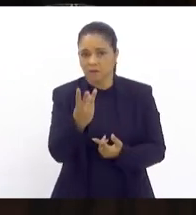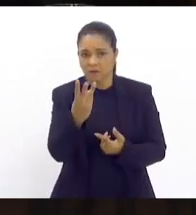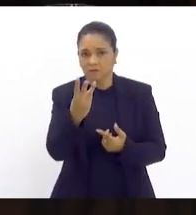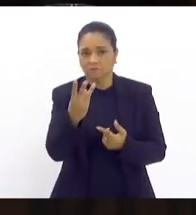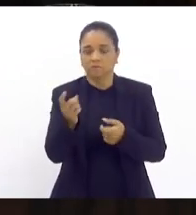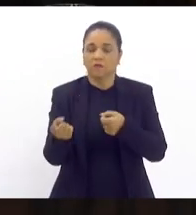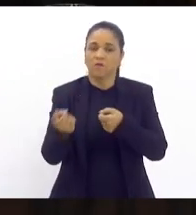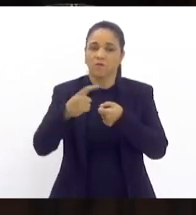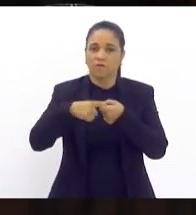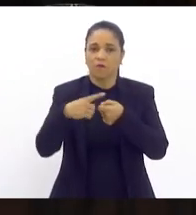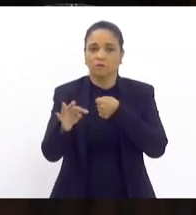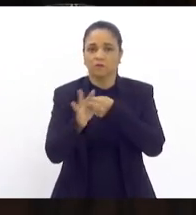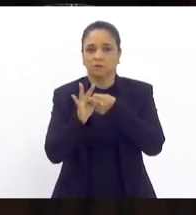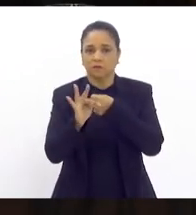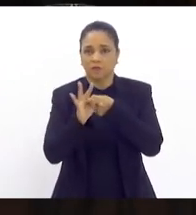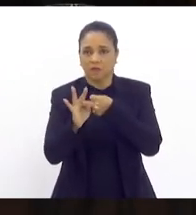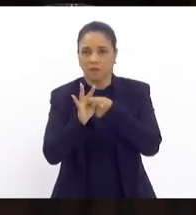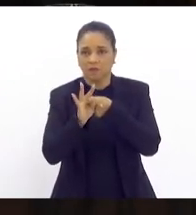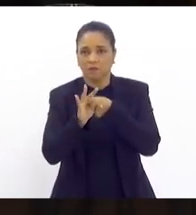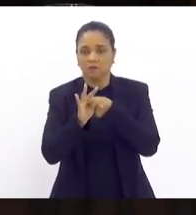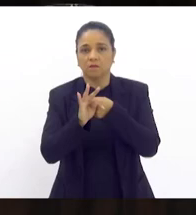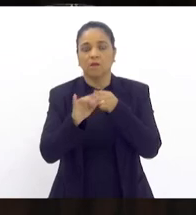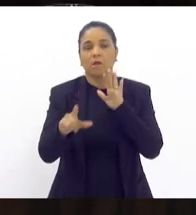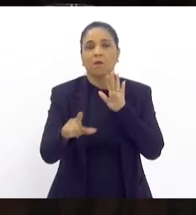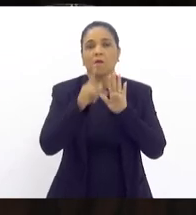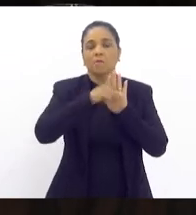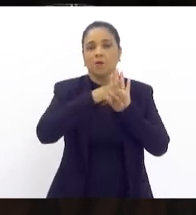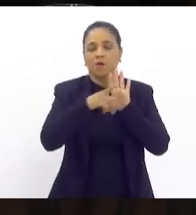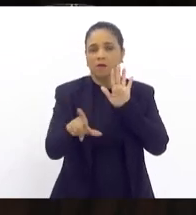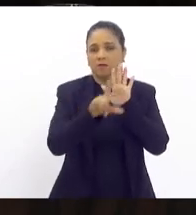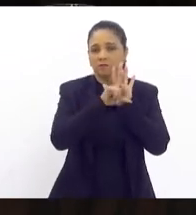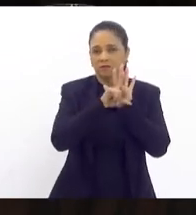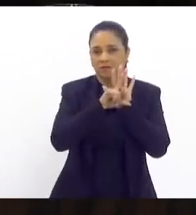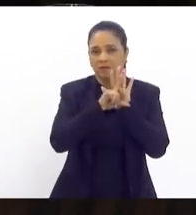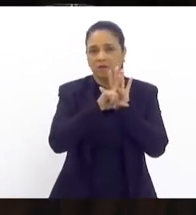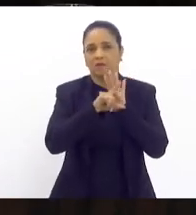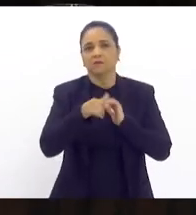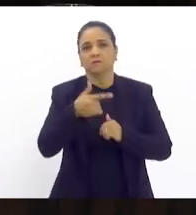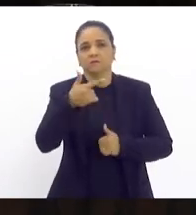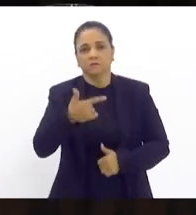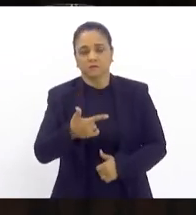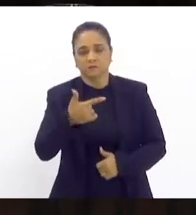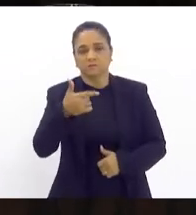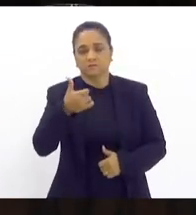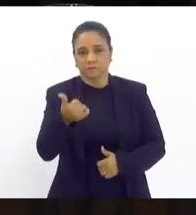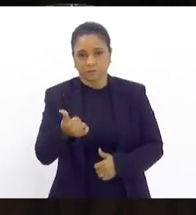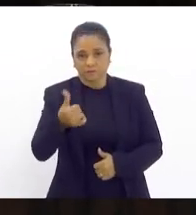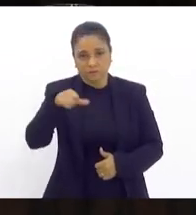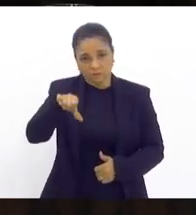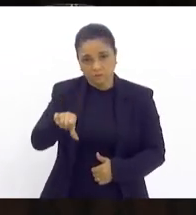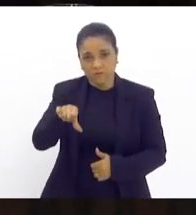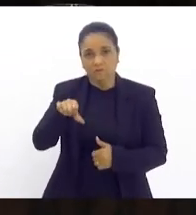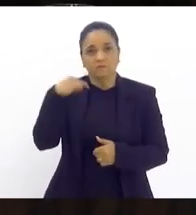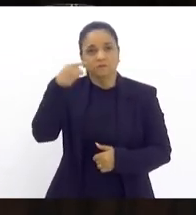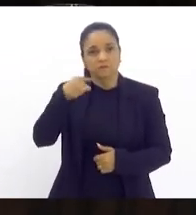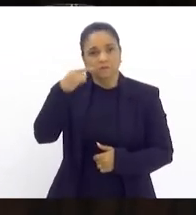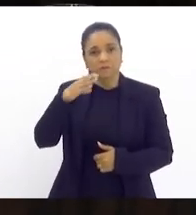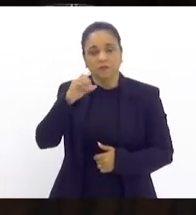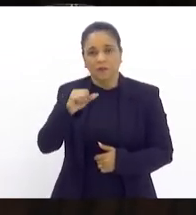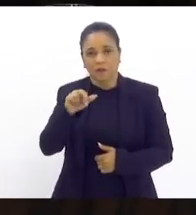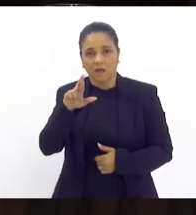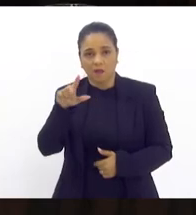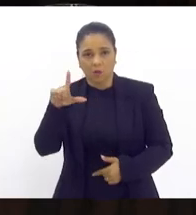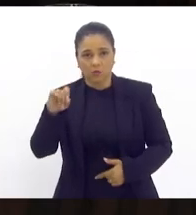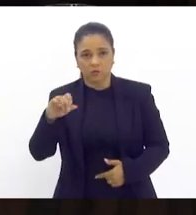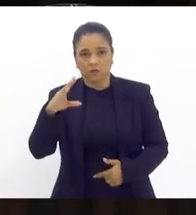técnicas projeto de lei número 489 do ano de 2019 de autoria do deputado Carlos Caiado